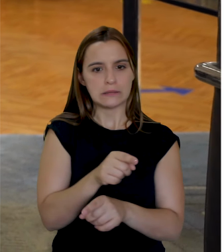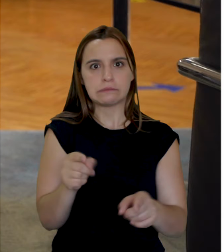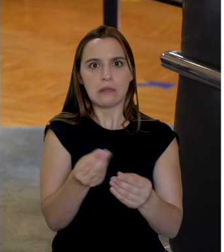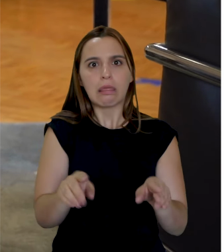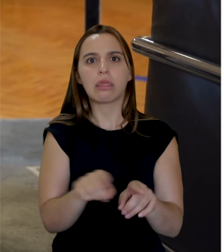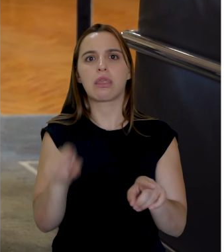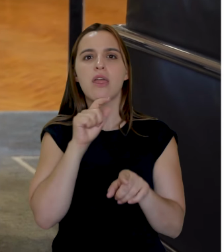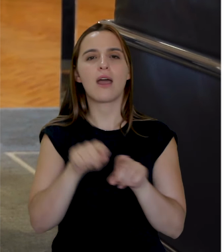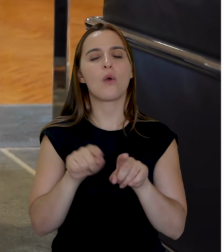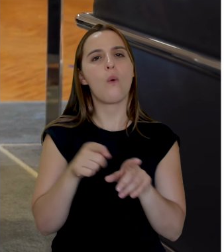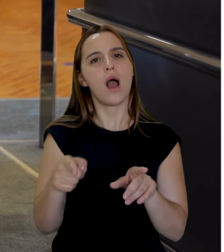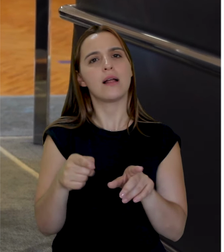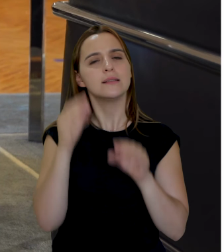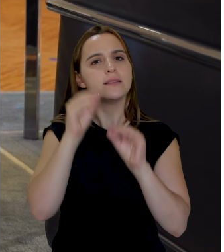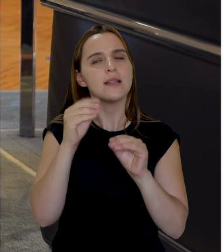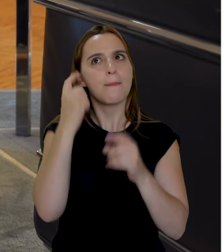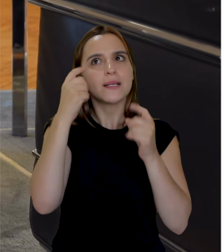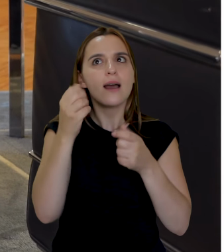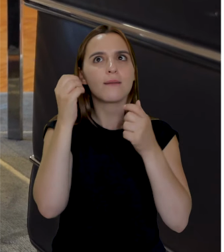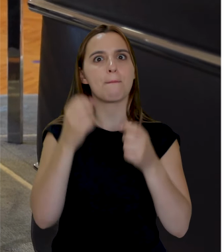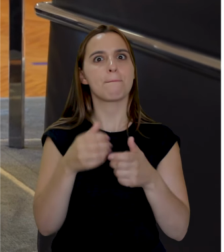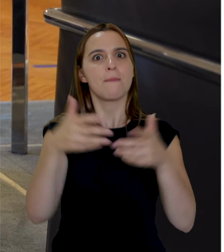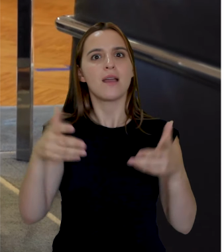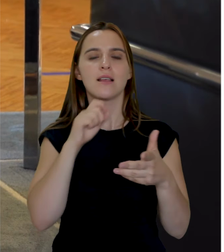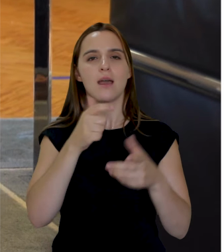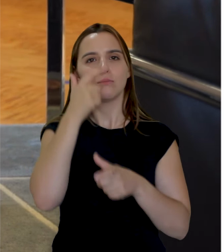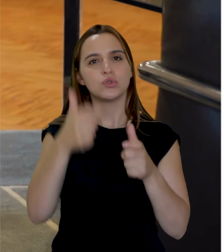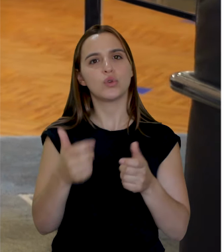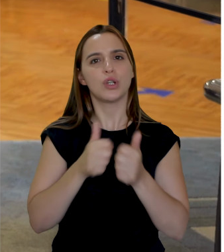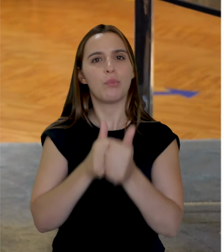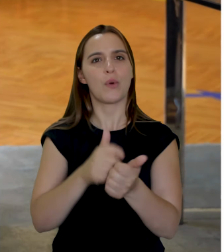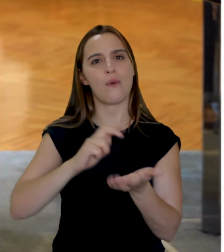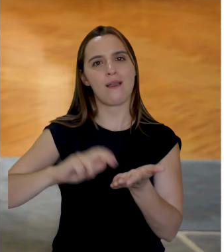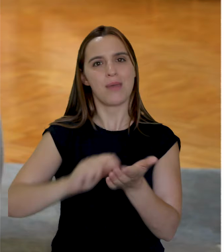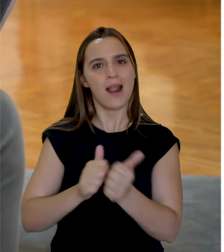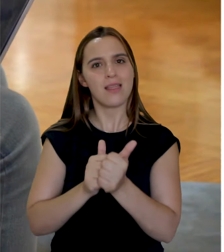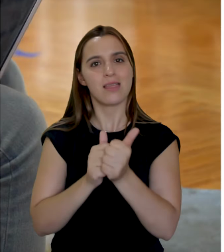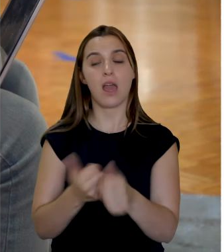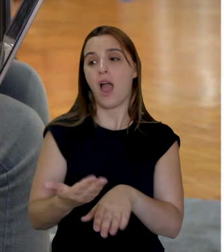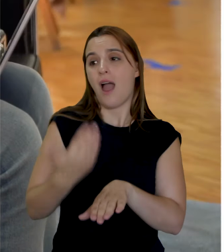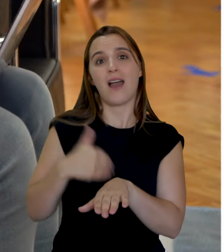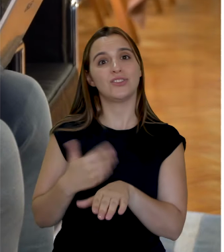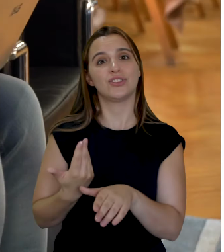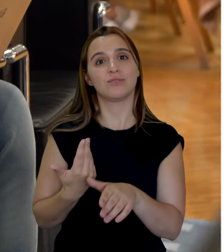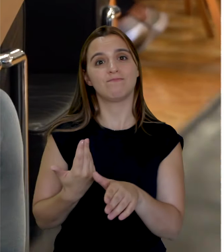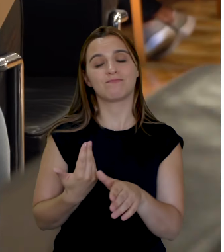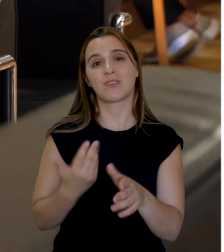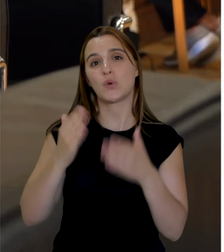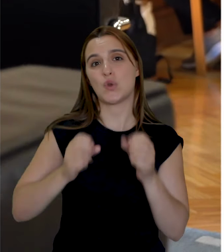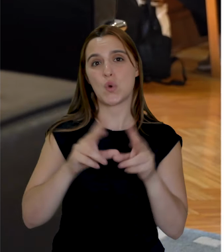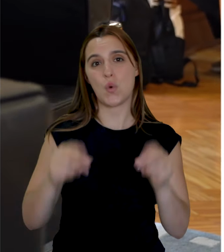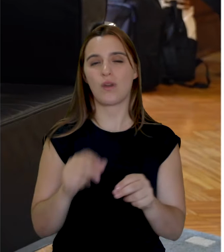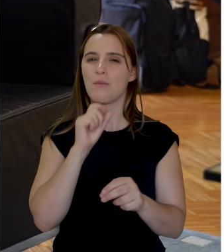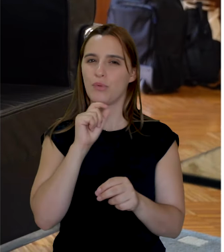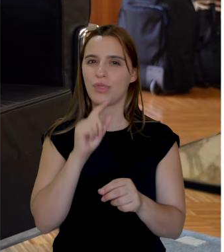mentalidades e sobretudo auxiliar os que mais precisam a caminhar, coisa que comigo nunca aconteceu e que poderia ter feito aqui